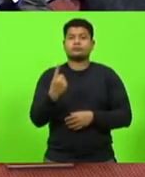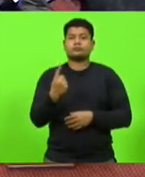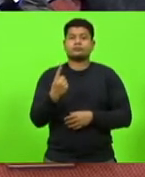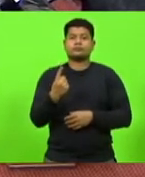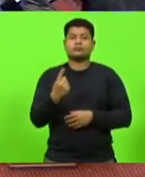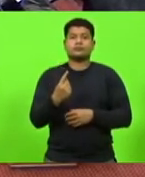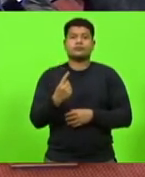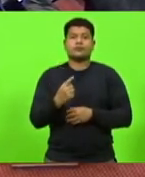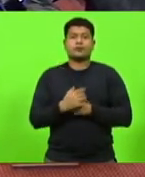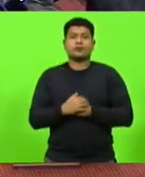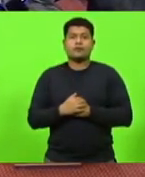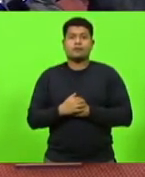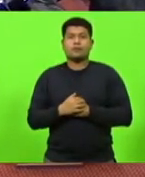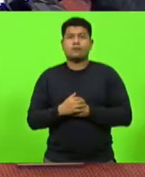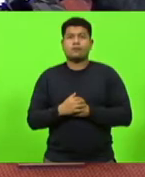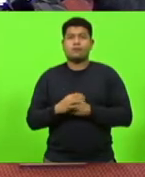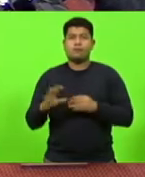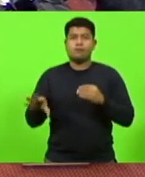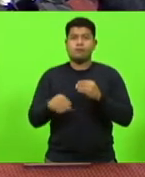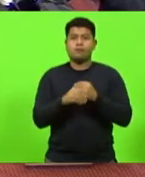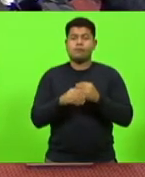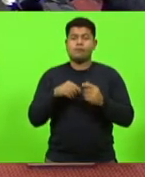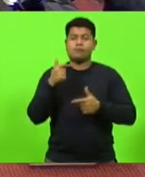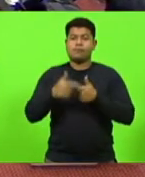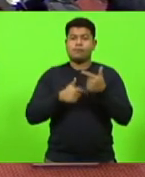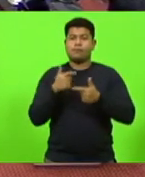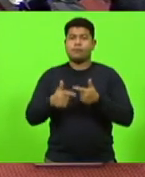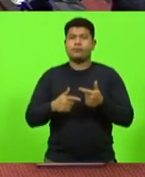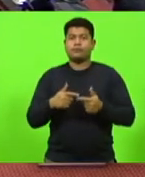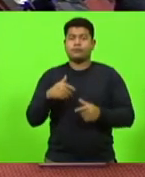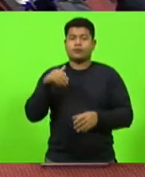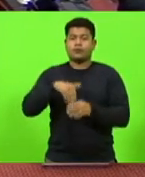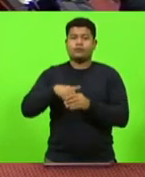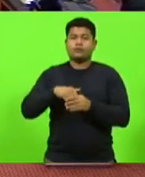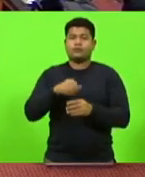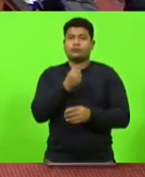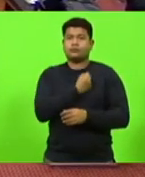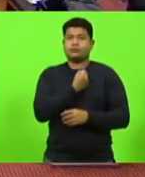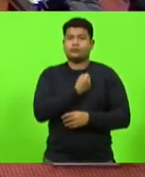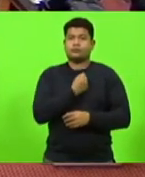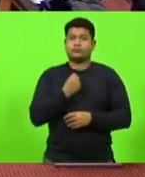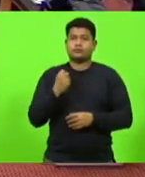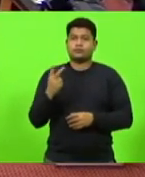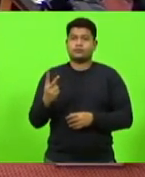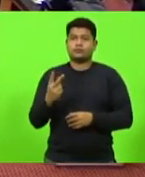Presidente, vou me unir aqui à bancada trabalhista, também o PDT vota 2.